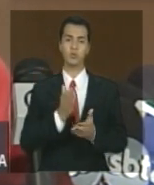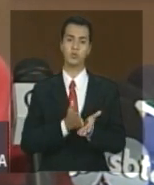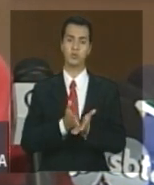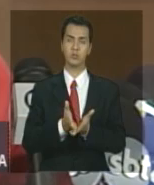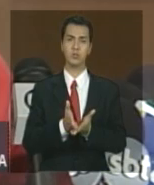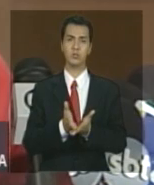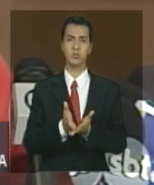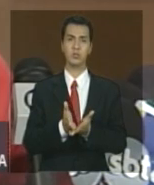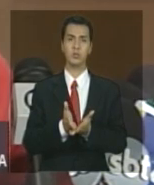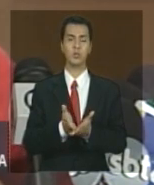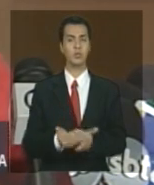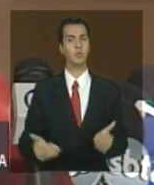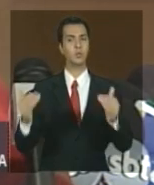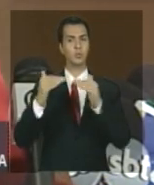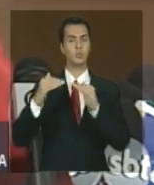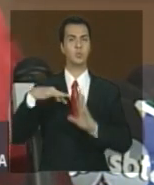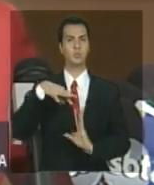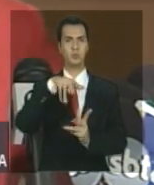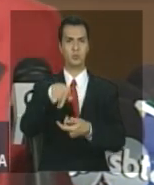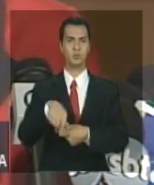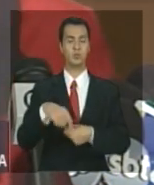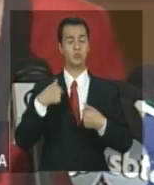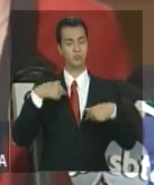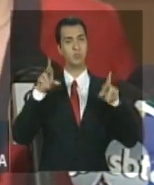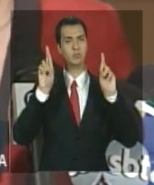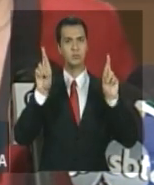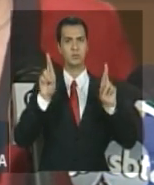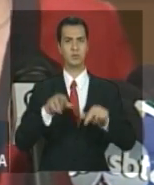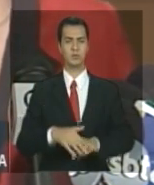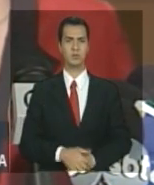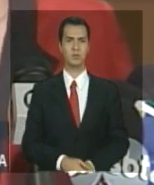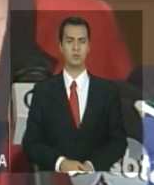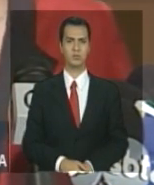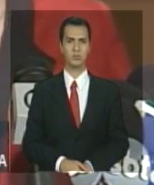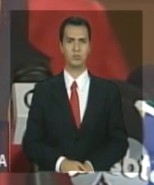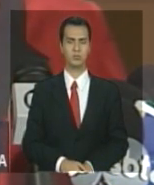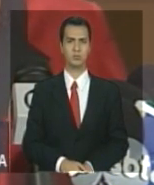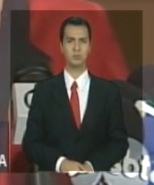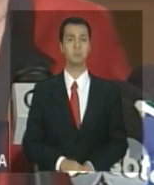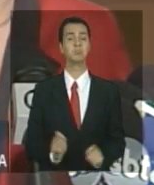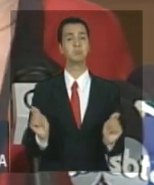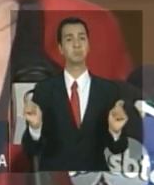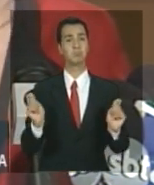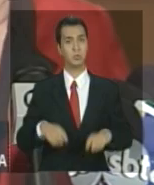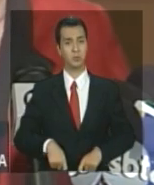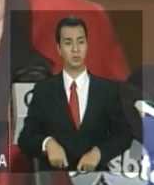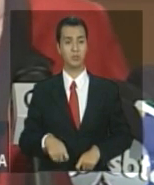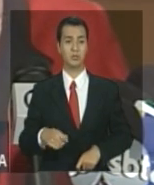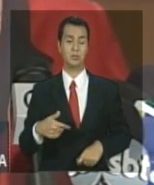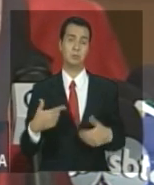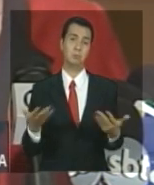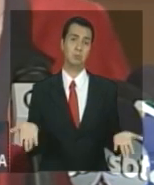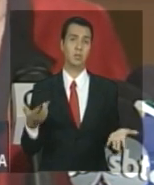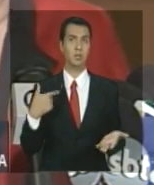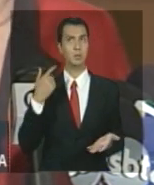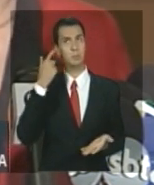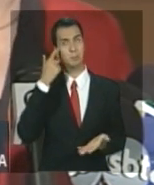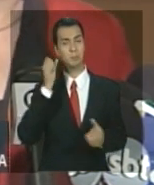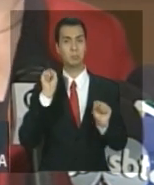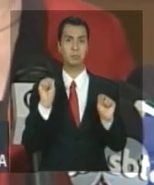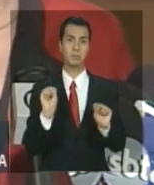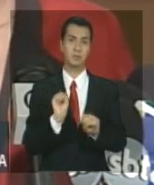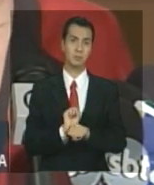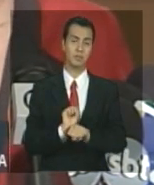taxas internacionais. Espero que isso ocorra. Isso é possível? Não, nunca espero nada no curto prazo, porque não